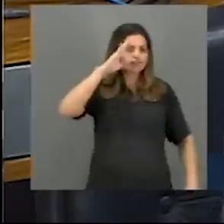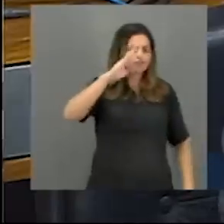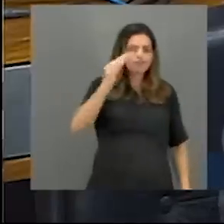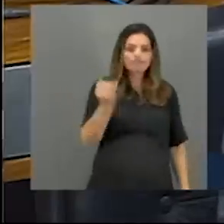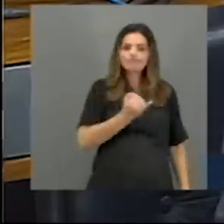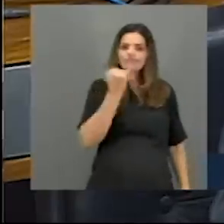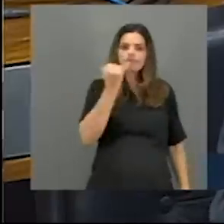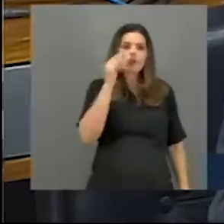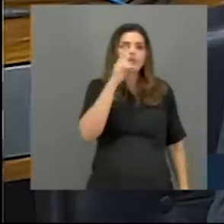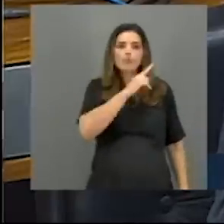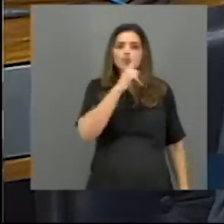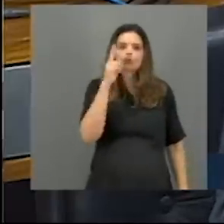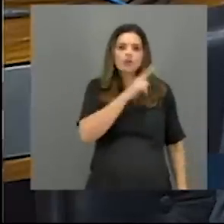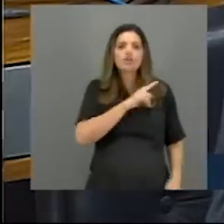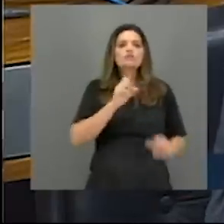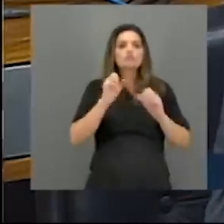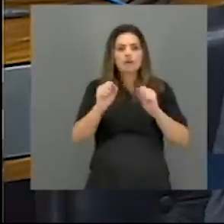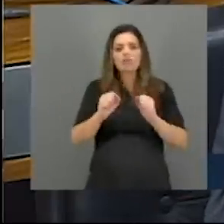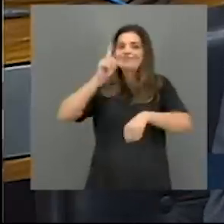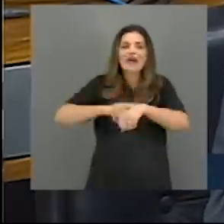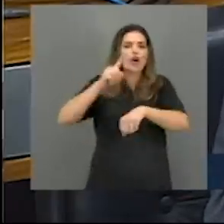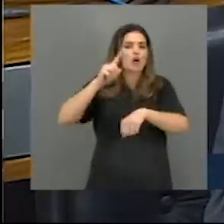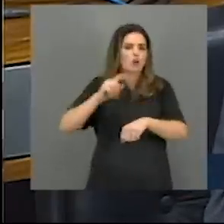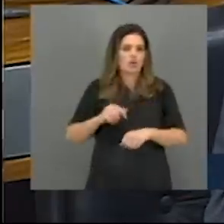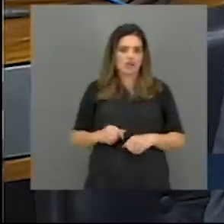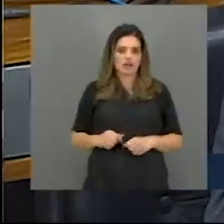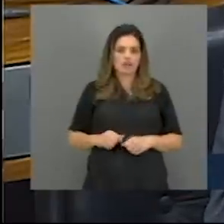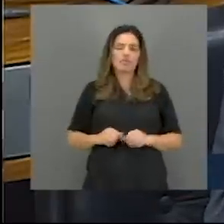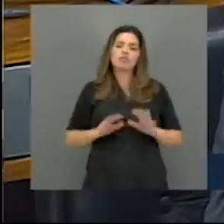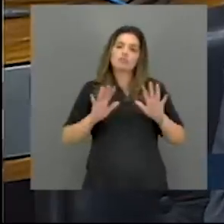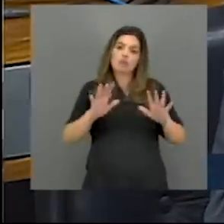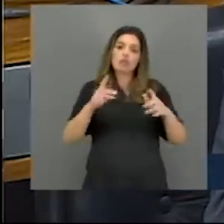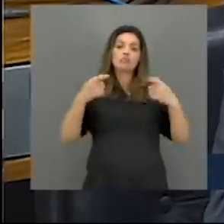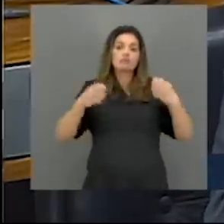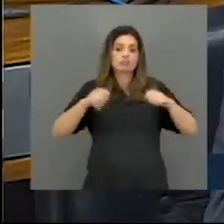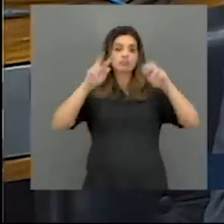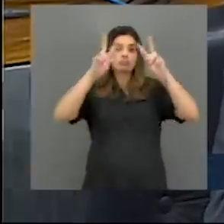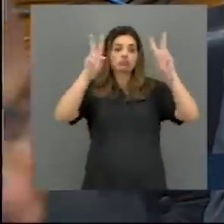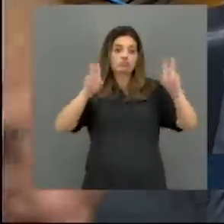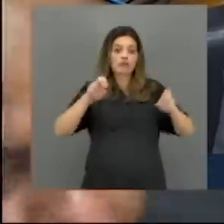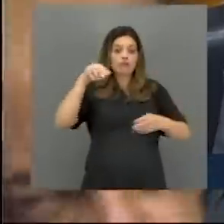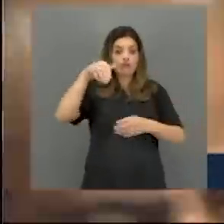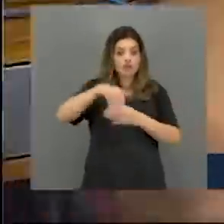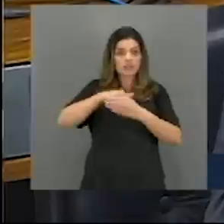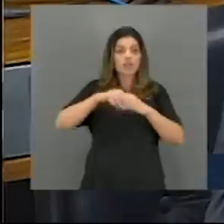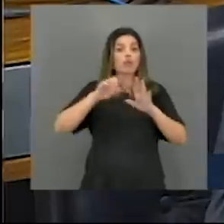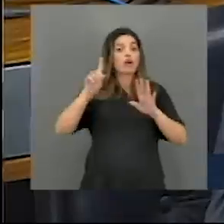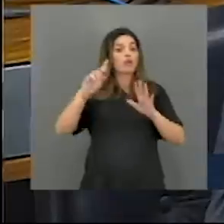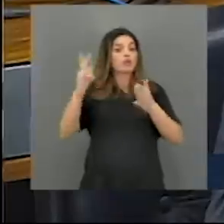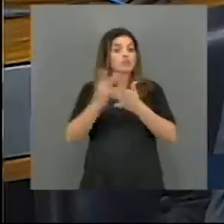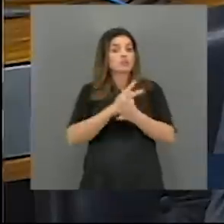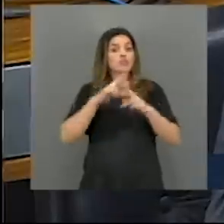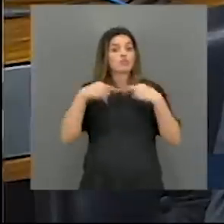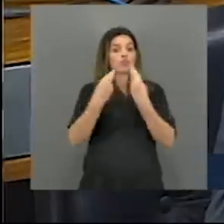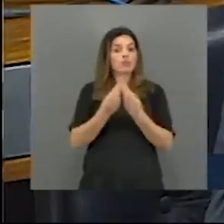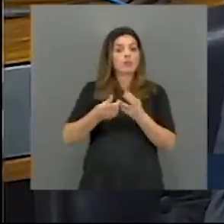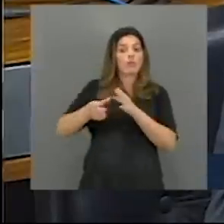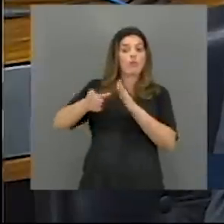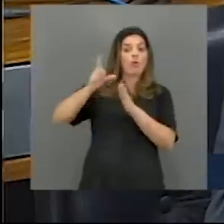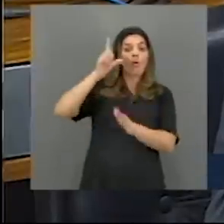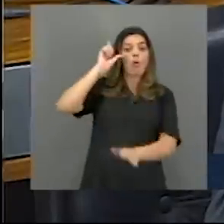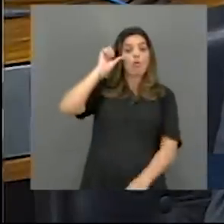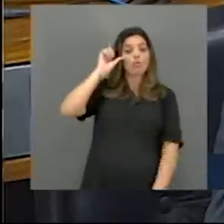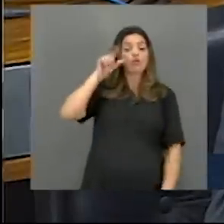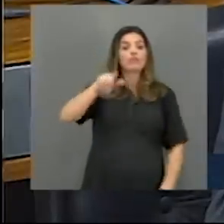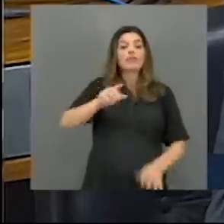e que pudesse ser apresentada de forma tempestiva. Mais precisamente em relação à votação, à reunião de ontem, o fato da reunião estar na iminência de